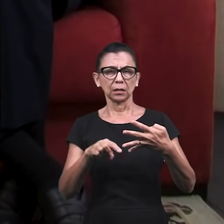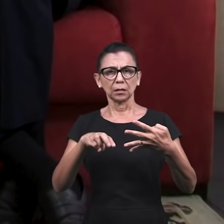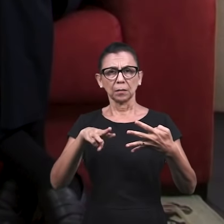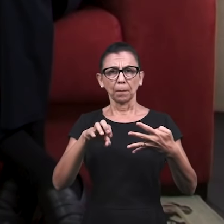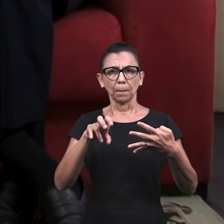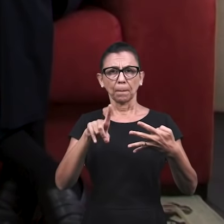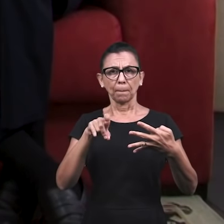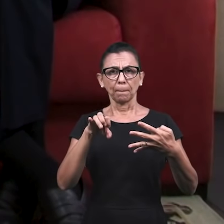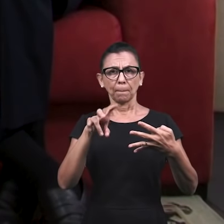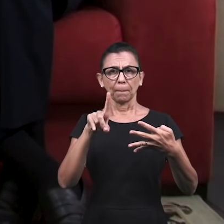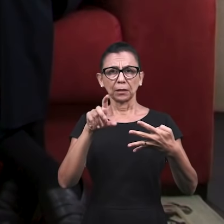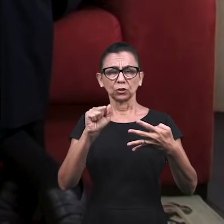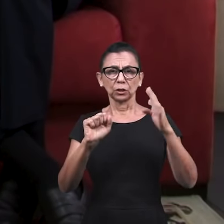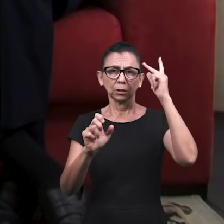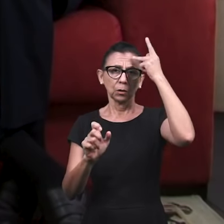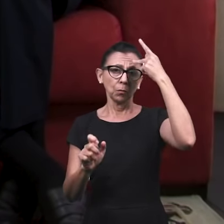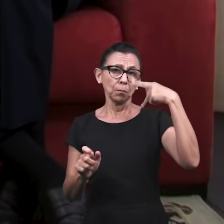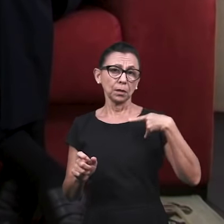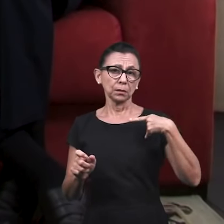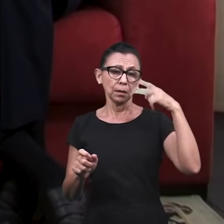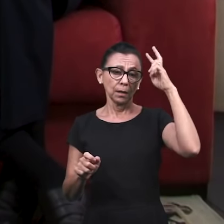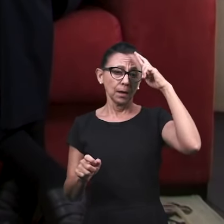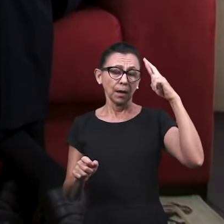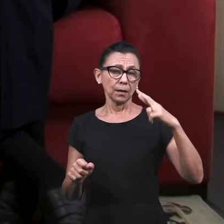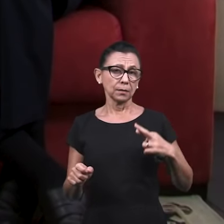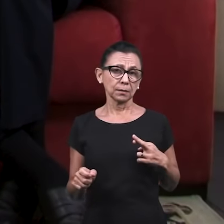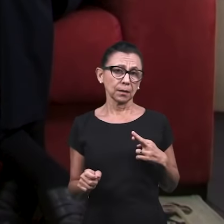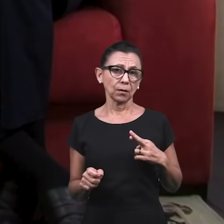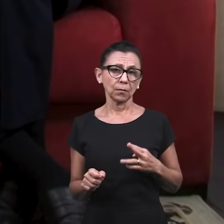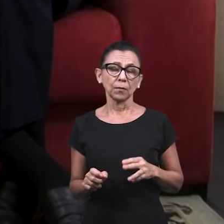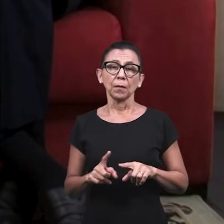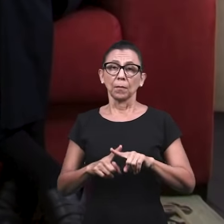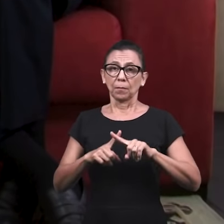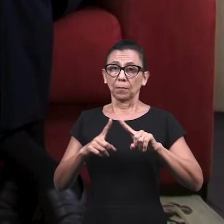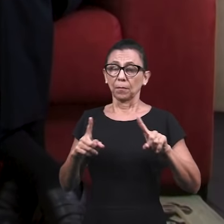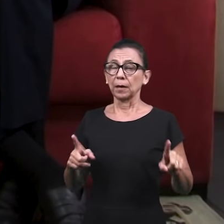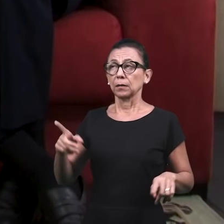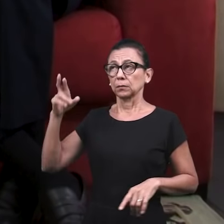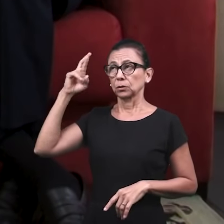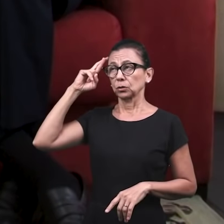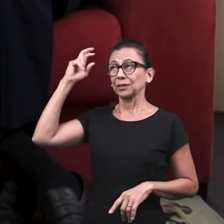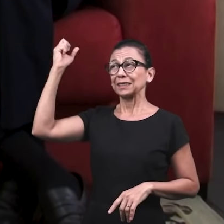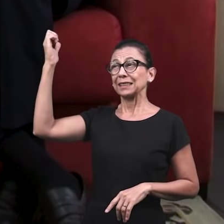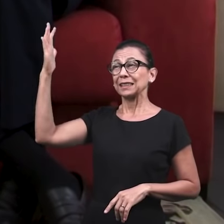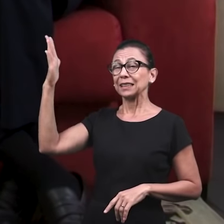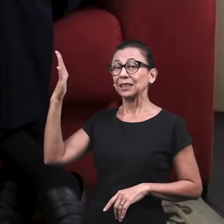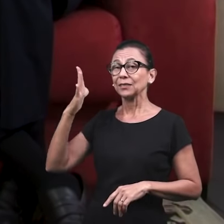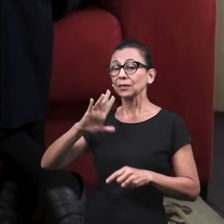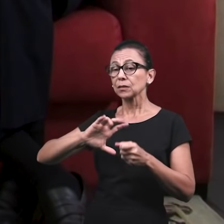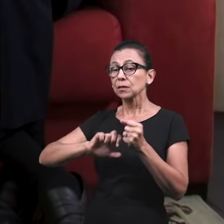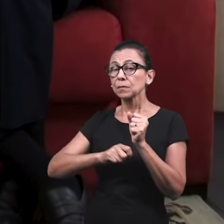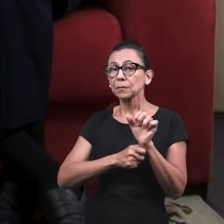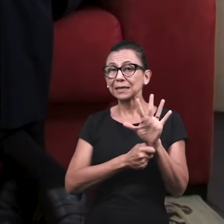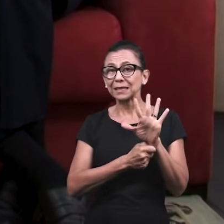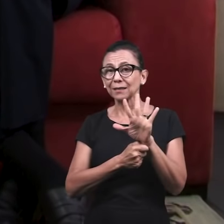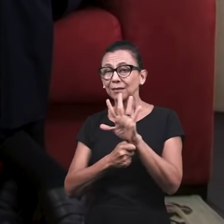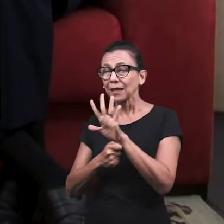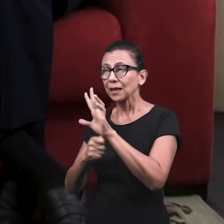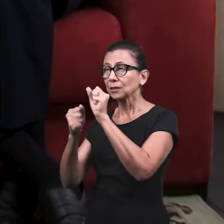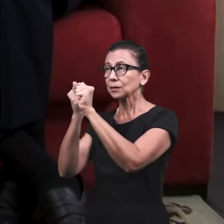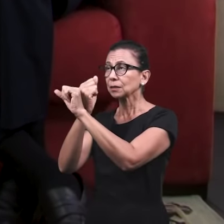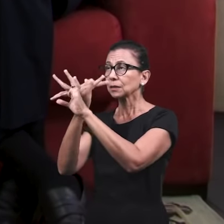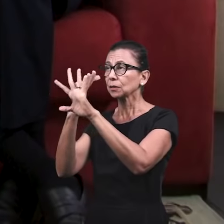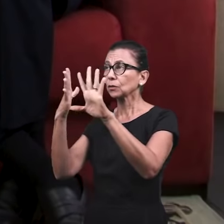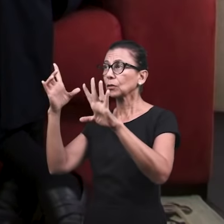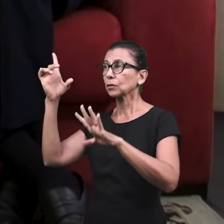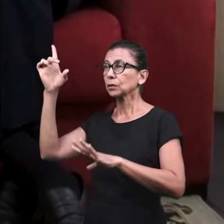do que ela disse e a essência do texto bíblico. A nós tem sido dado conhecer dos mistérios da glória de